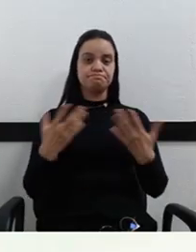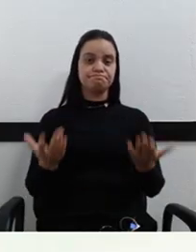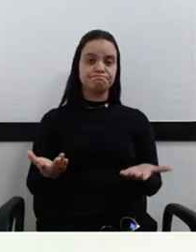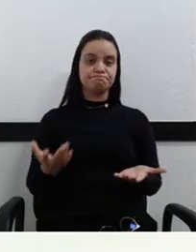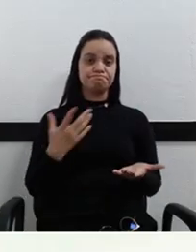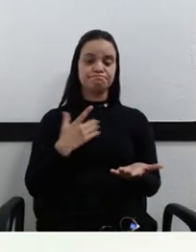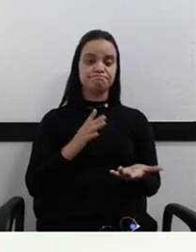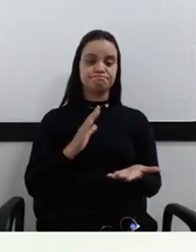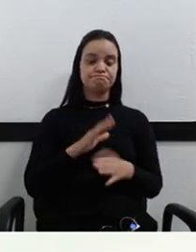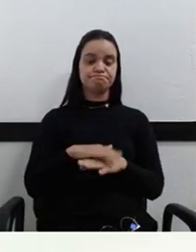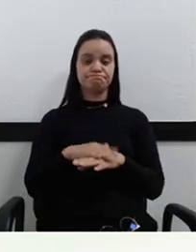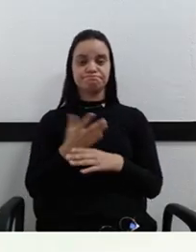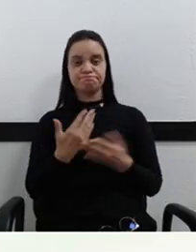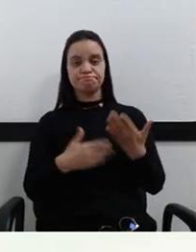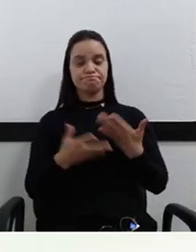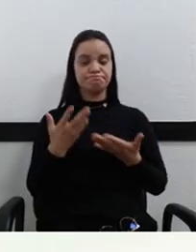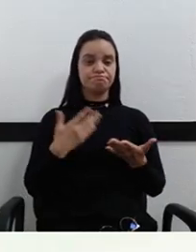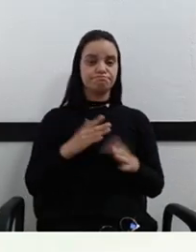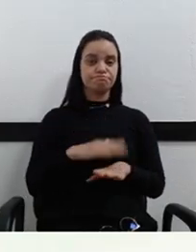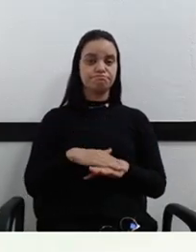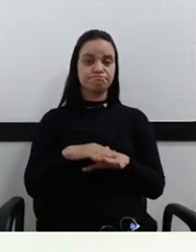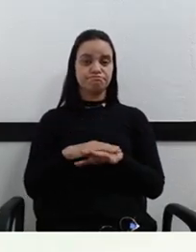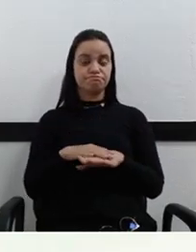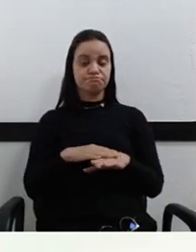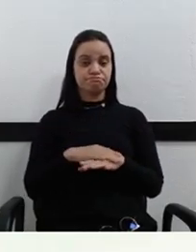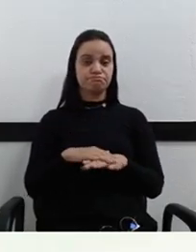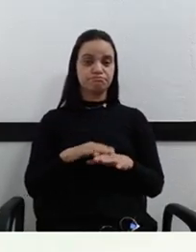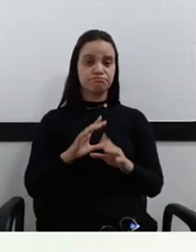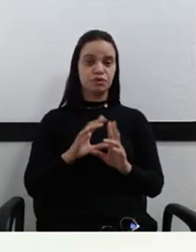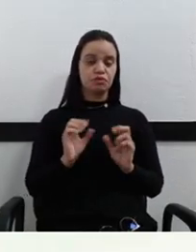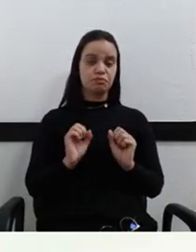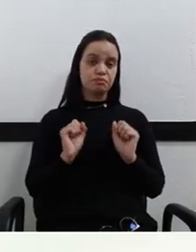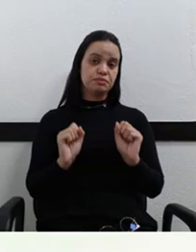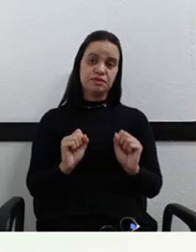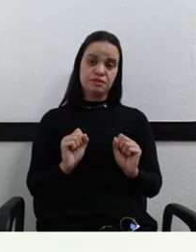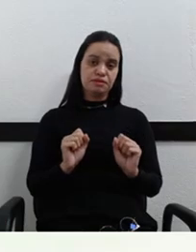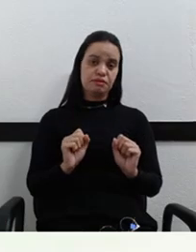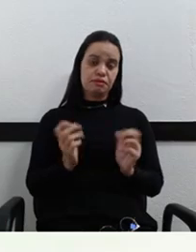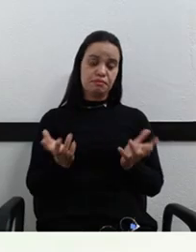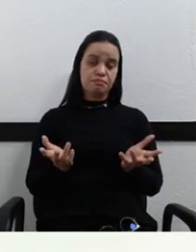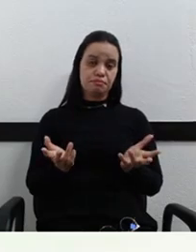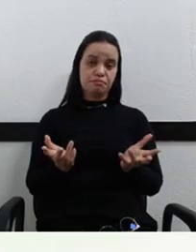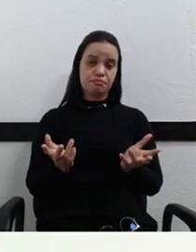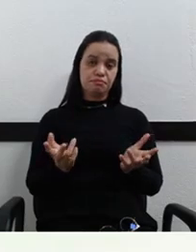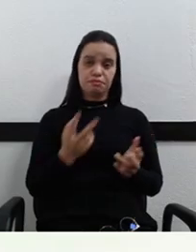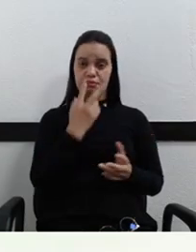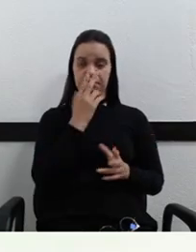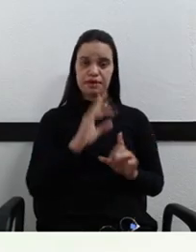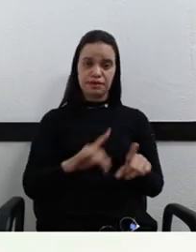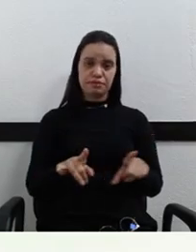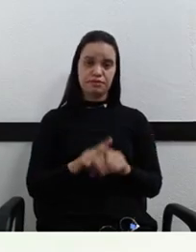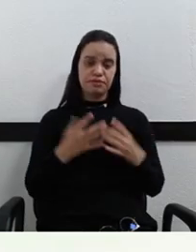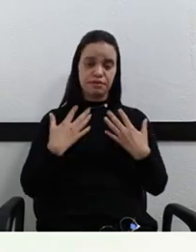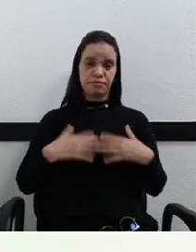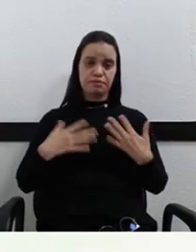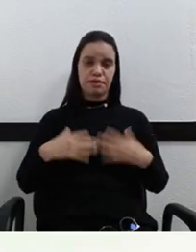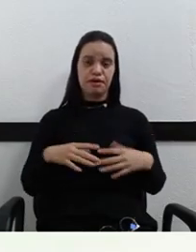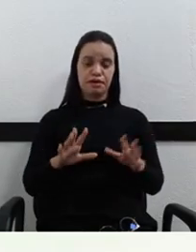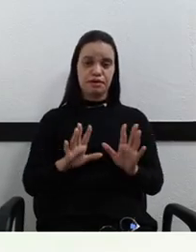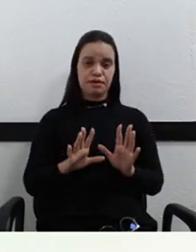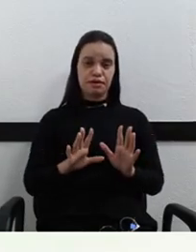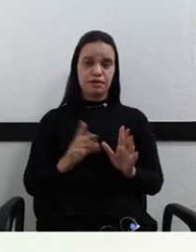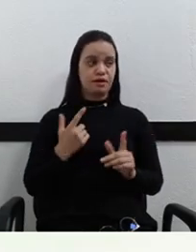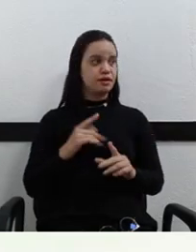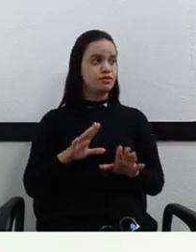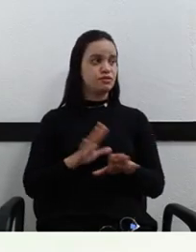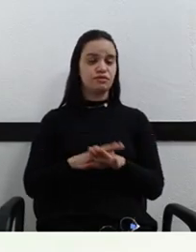fazer essa análise e vai fazer a indenização quando for viável, quando for oportuno. Isso aí me parece que está bem tranquilo na redação que está